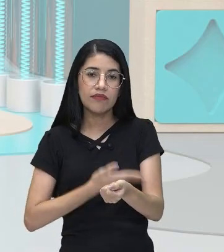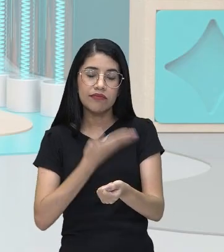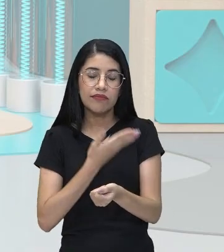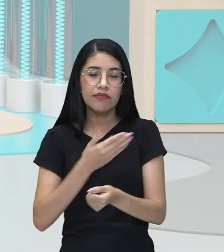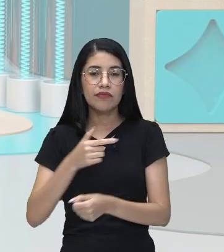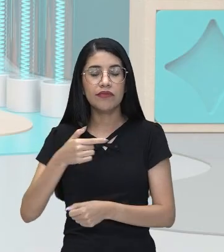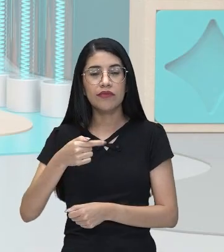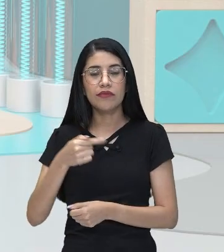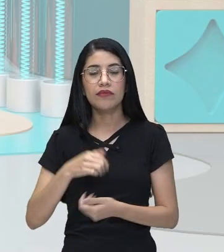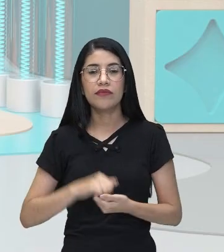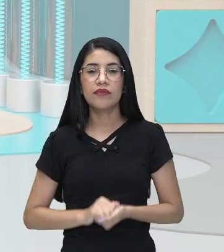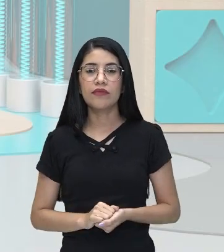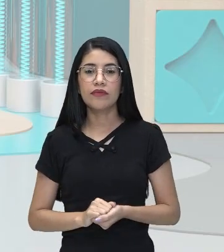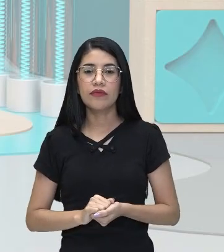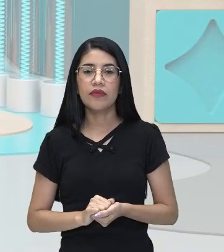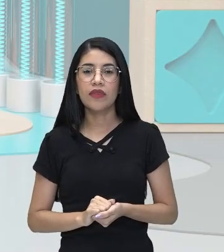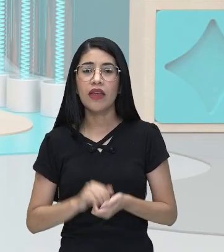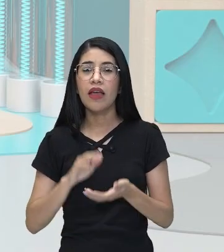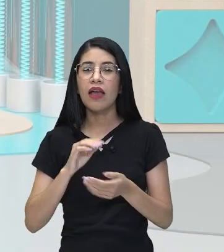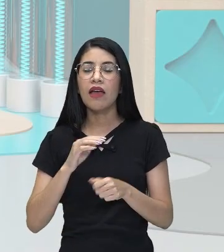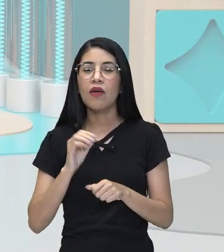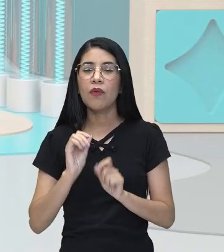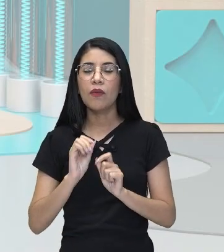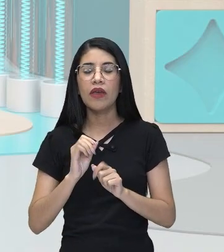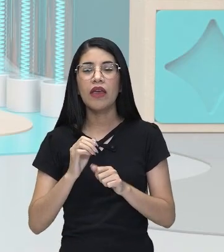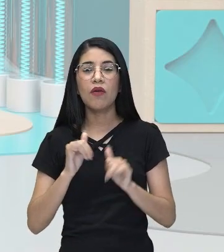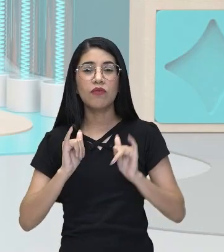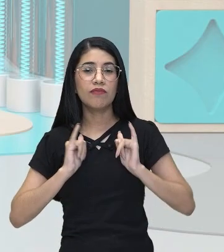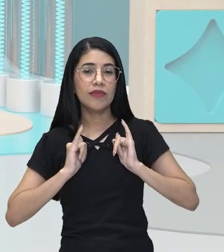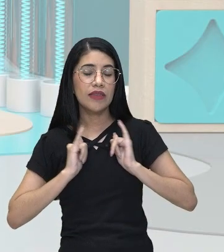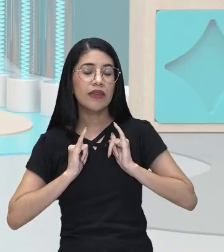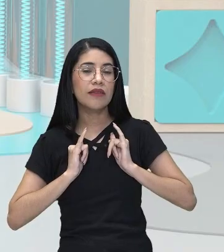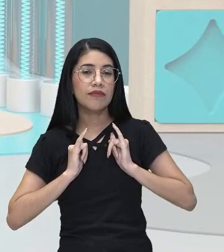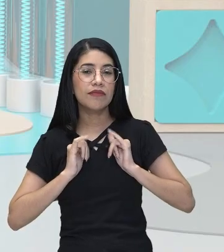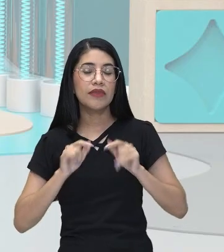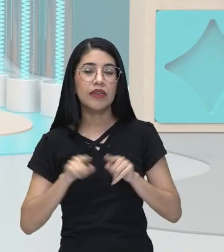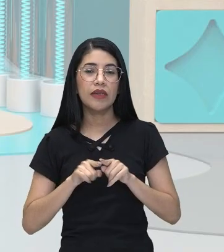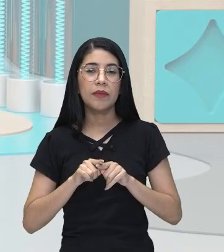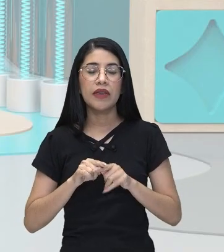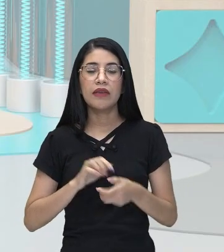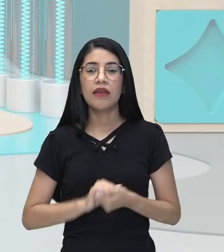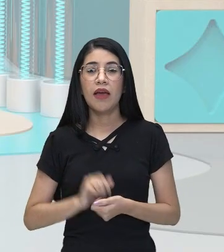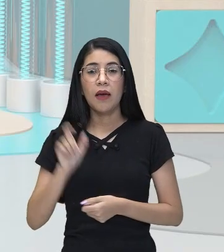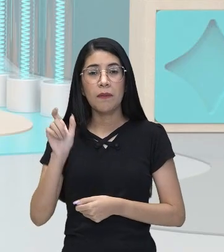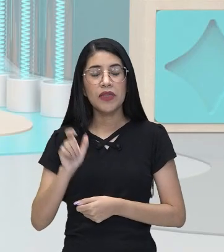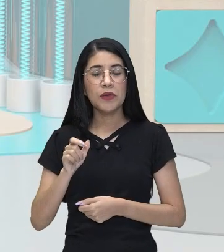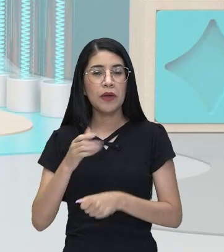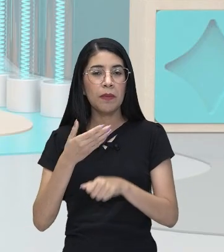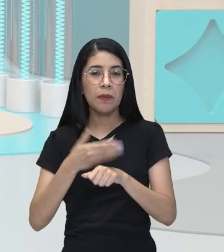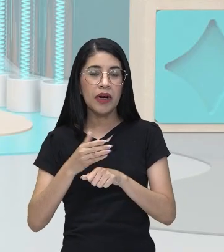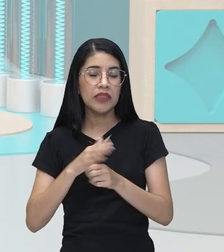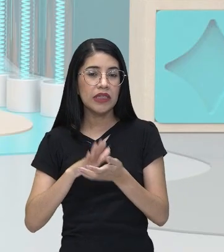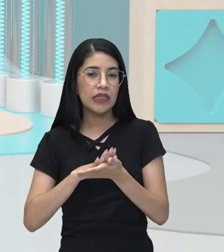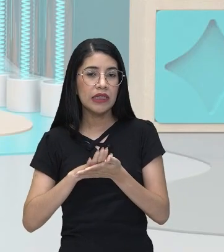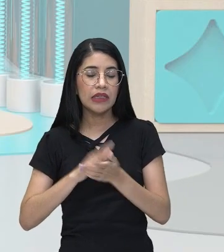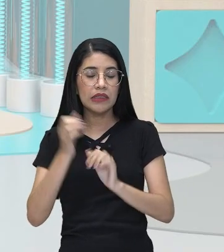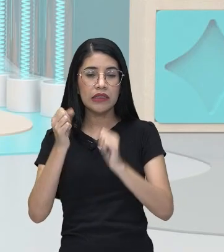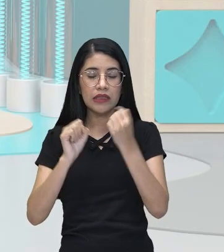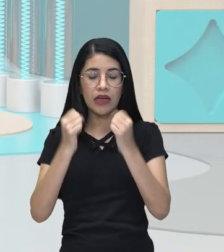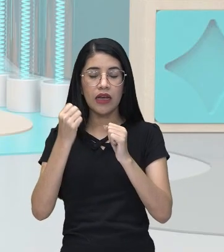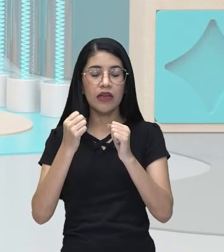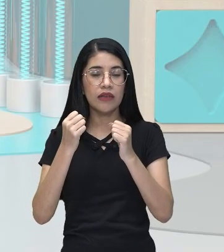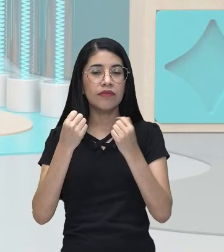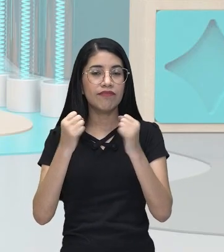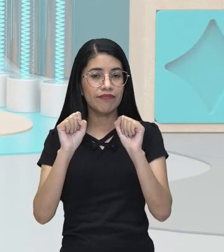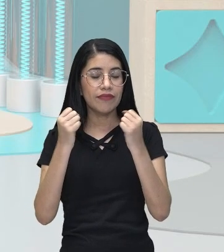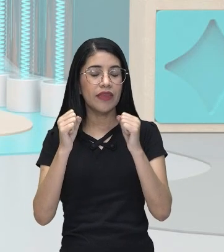e último fator de risco é a falta de atividade física, é o sedentarismo. A pessoa sedentária, a probabilidade dela